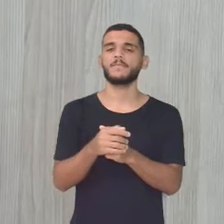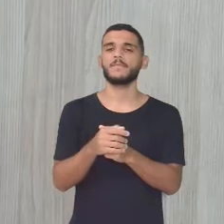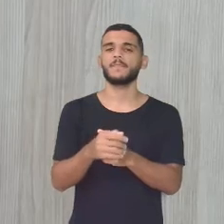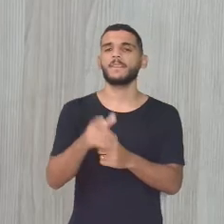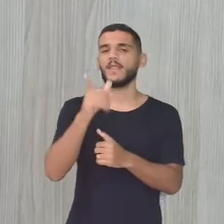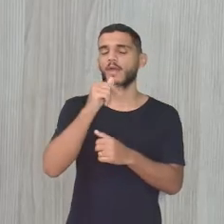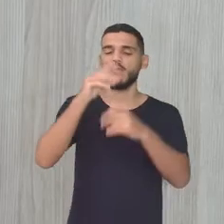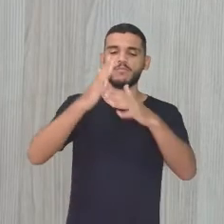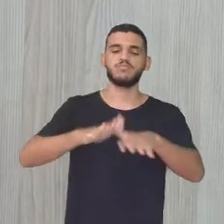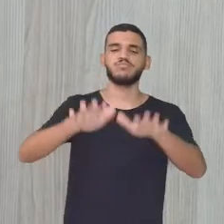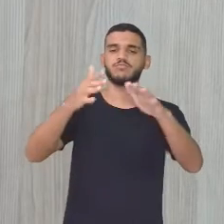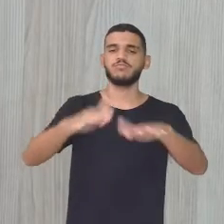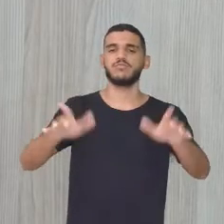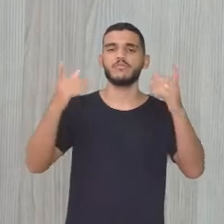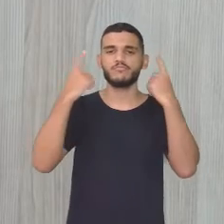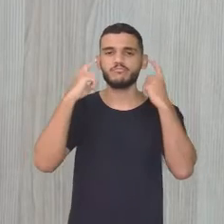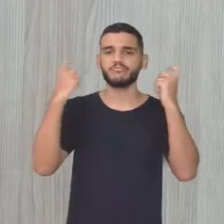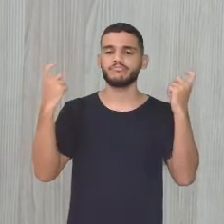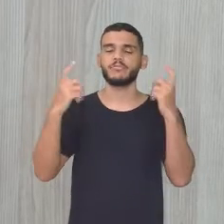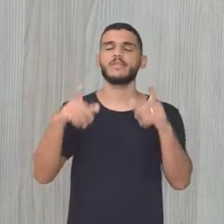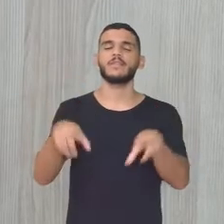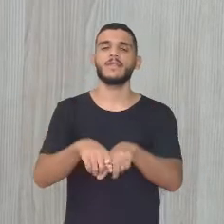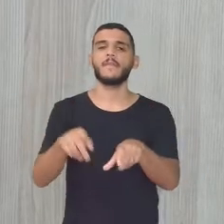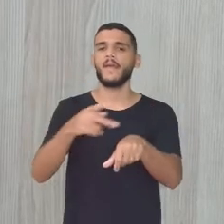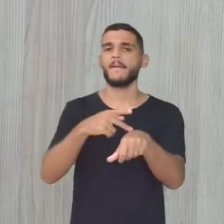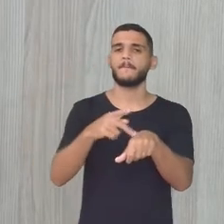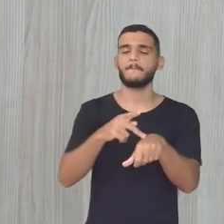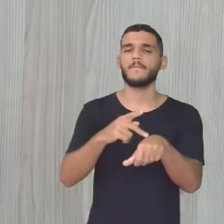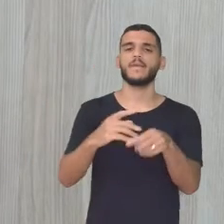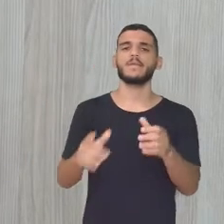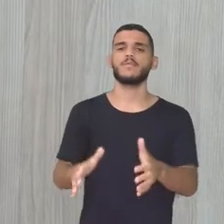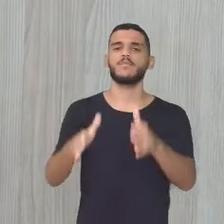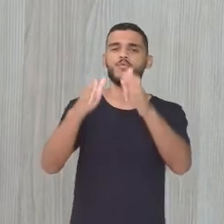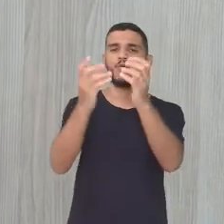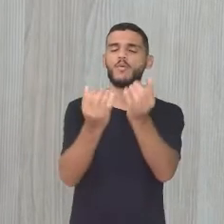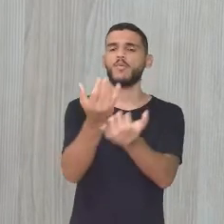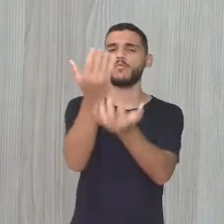cachorro, com a pedra do vulcão lá, né, da questão aí